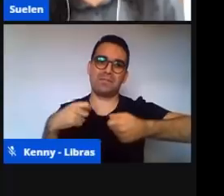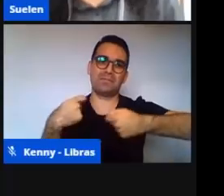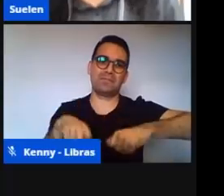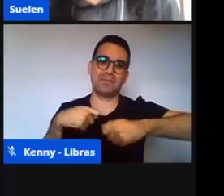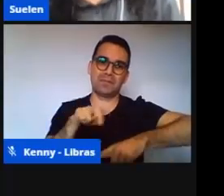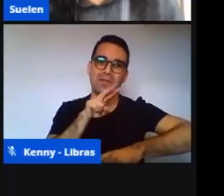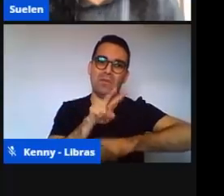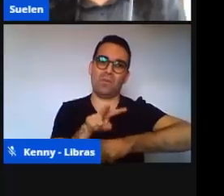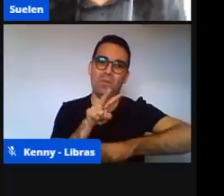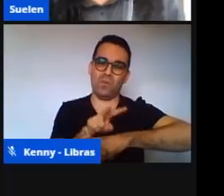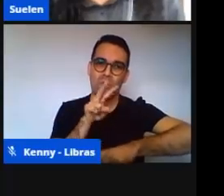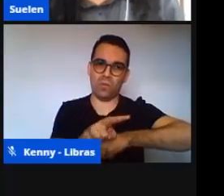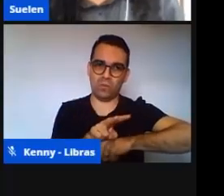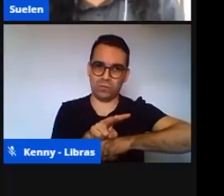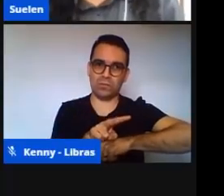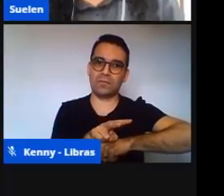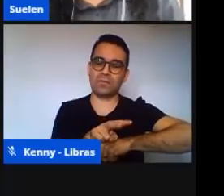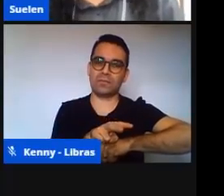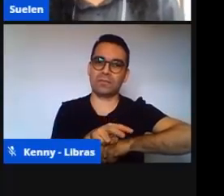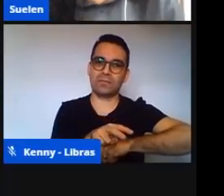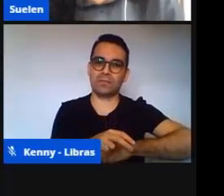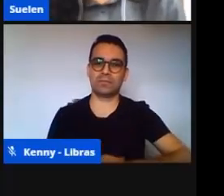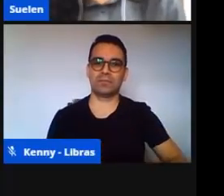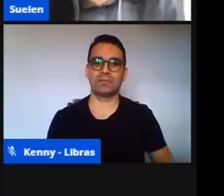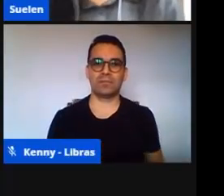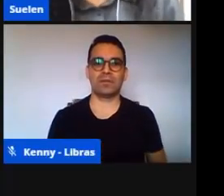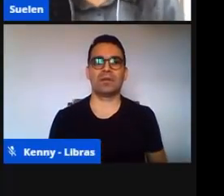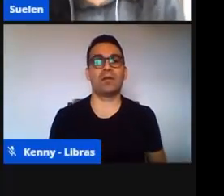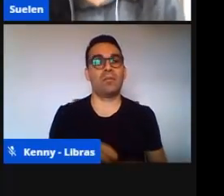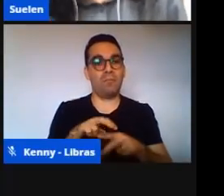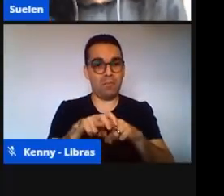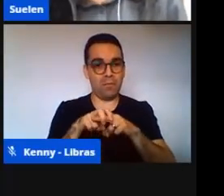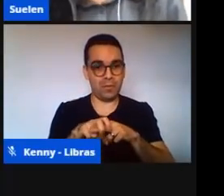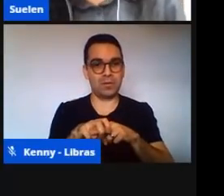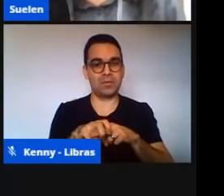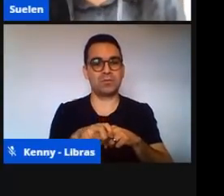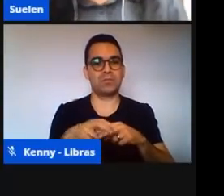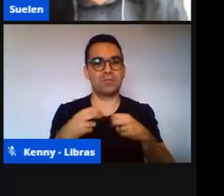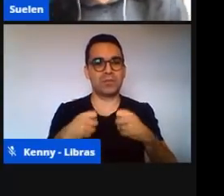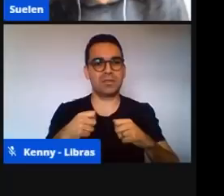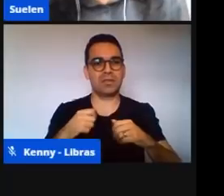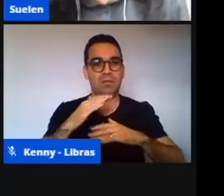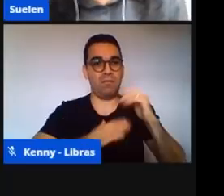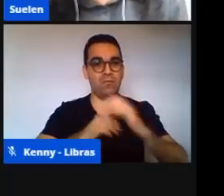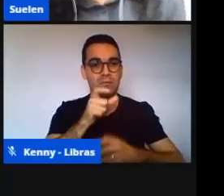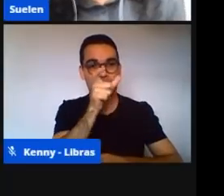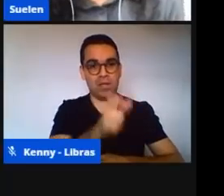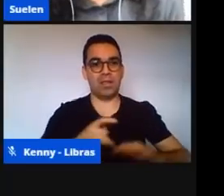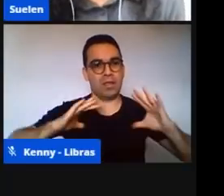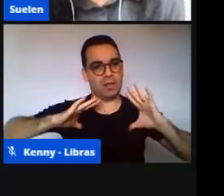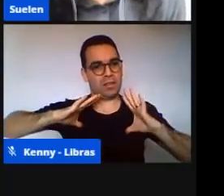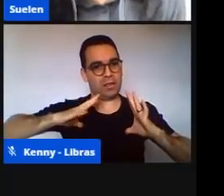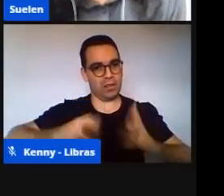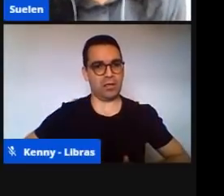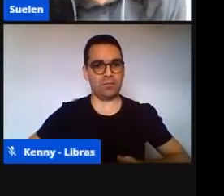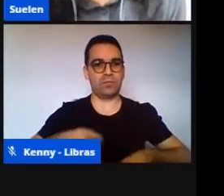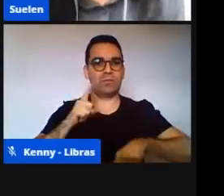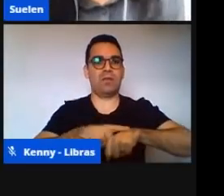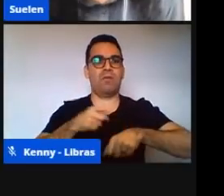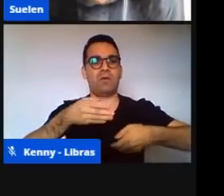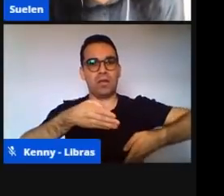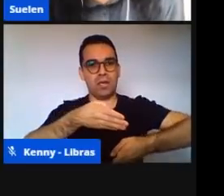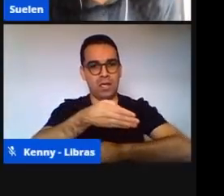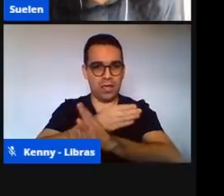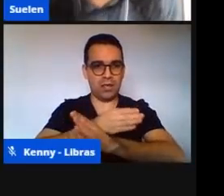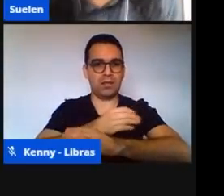pode contaminar as superfícies e o objeto. E a gente tem que tomar todos os cuidados para que haja uma proteção durante essa produção